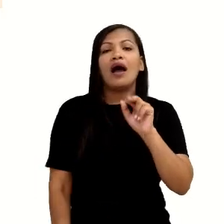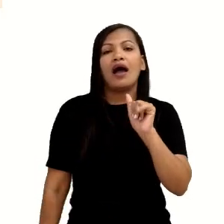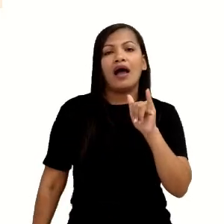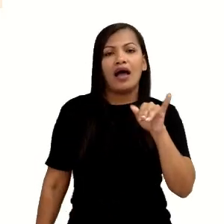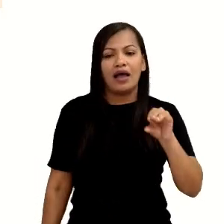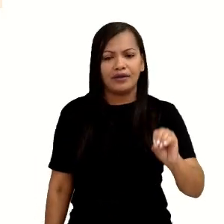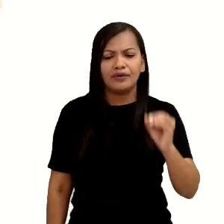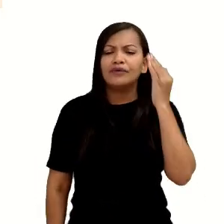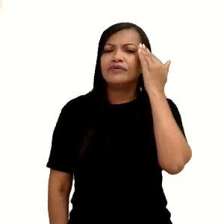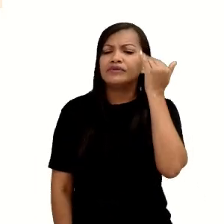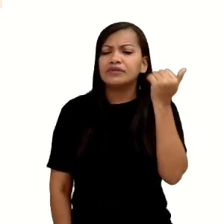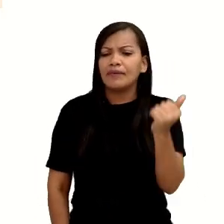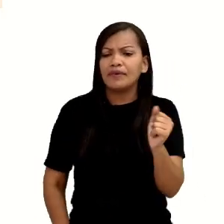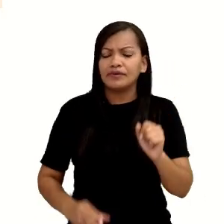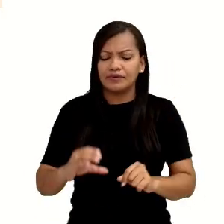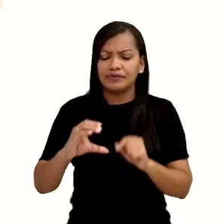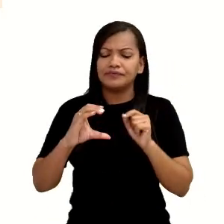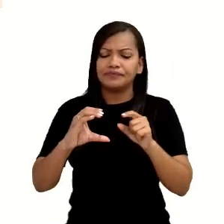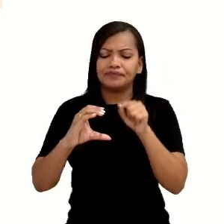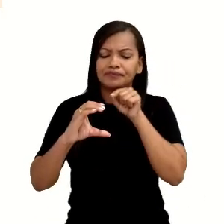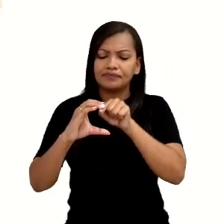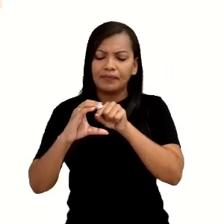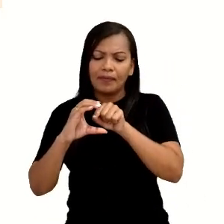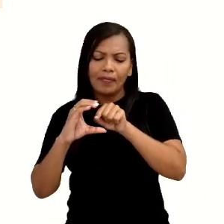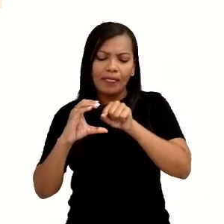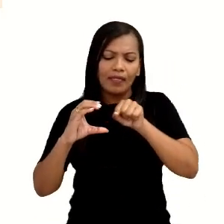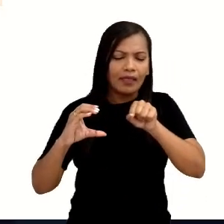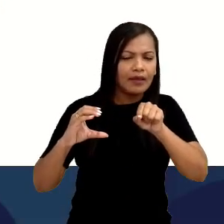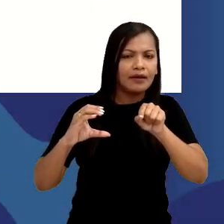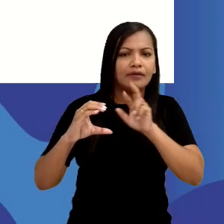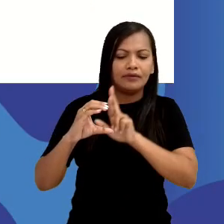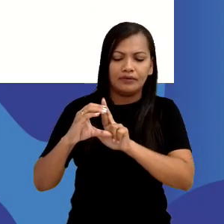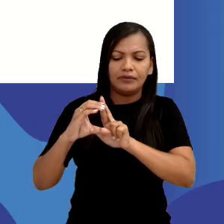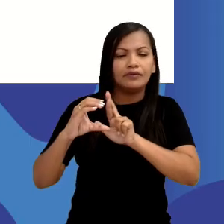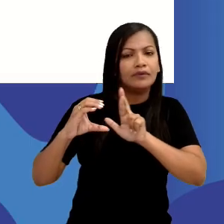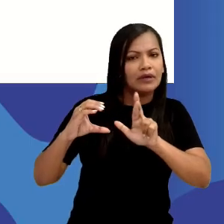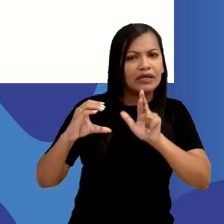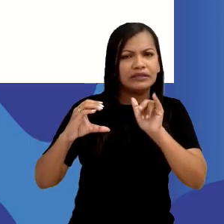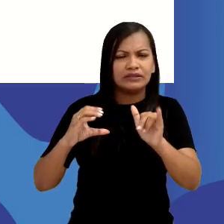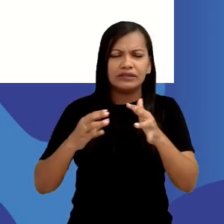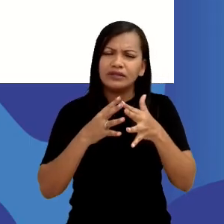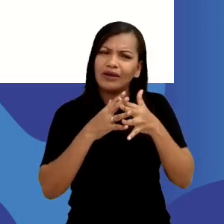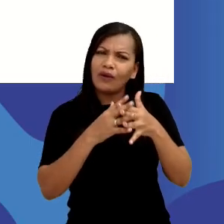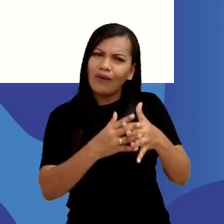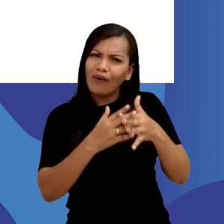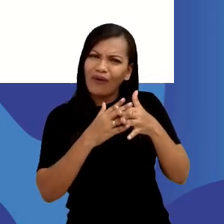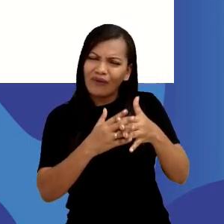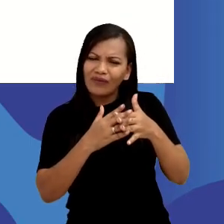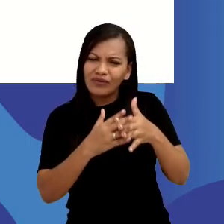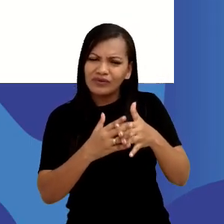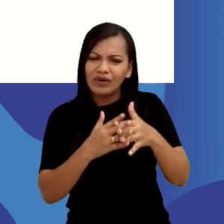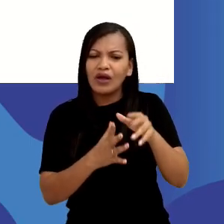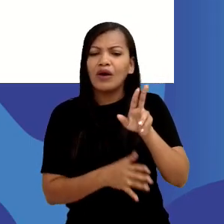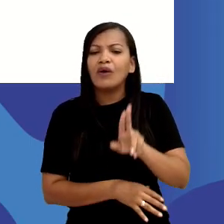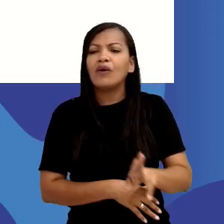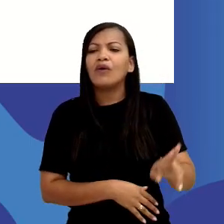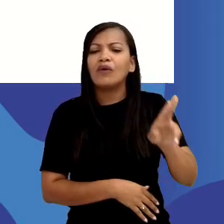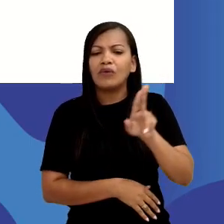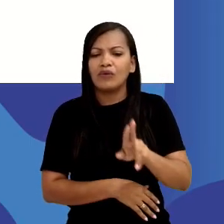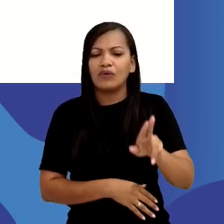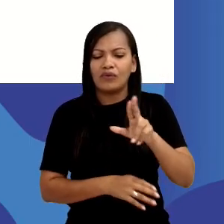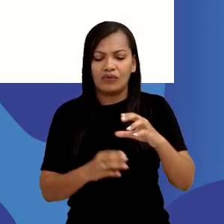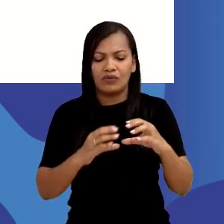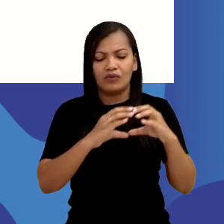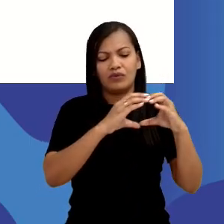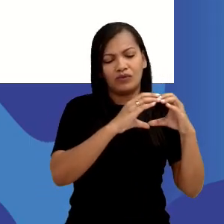aquela distância do centro até a circunferência, se ficou confuso ou confusa, eu usei a palavra círculo